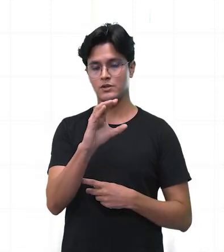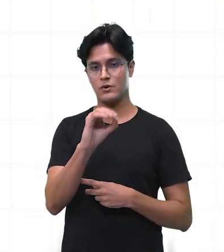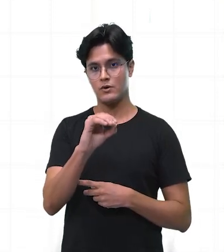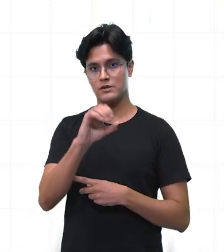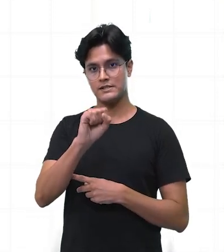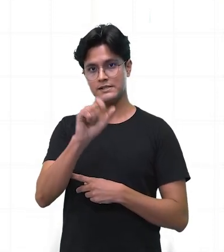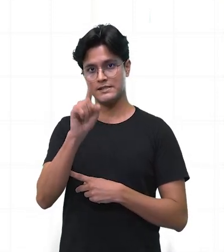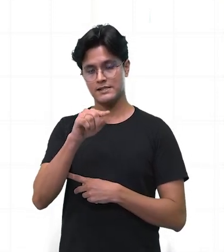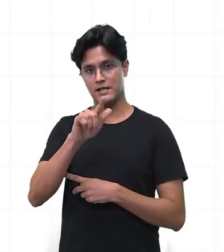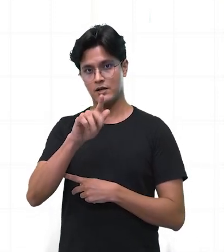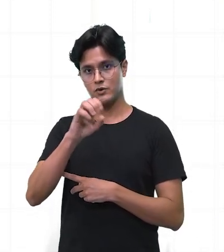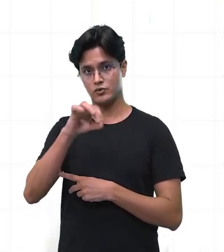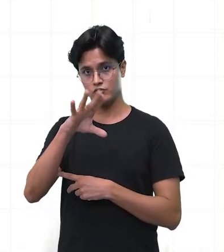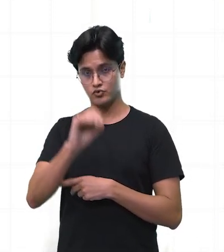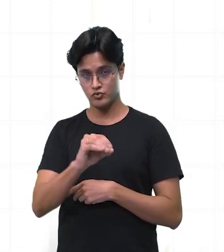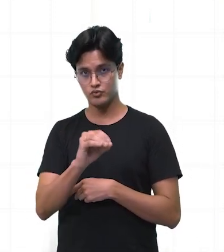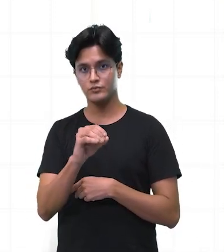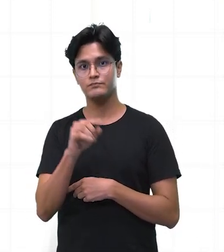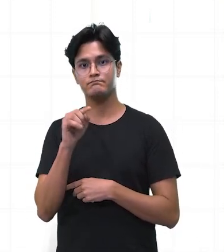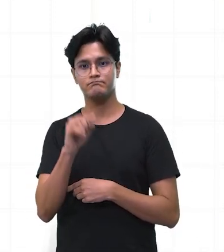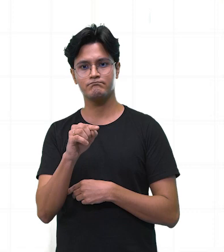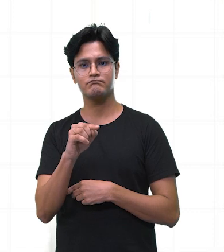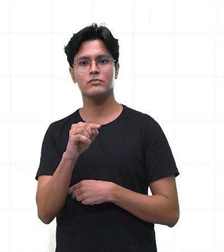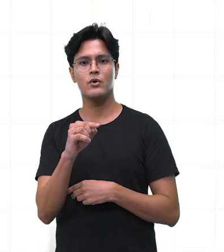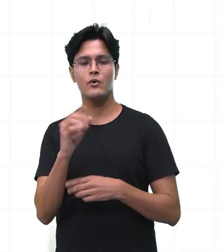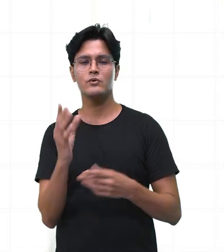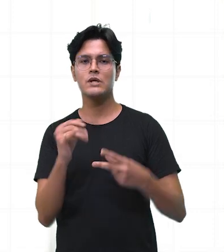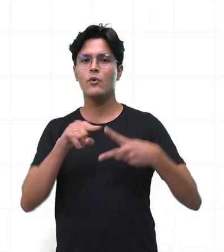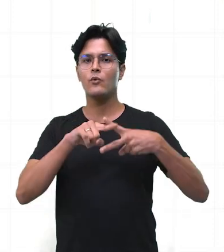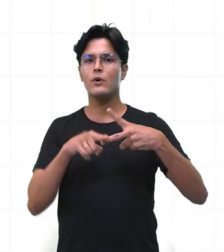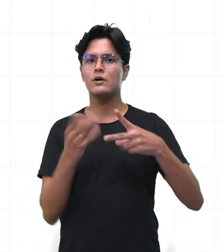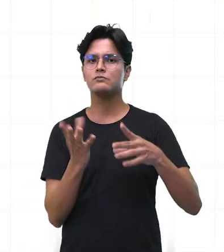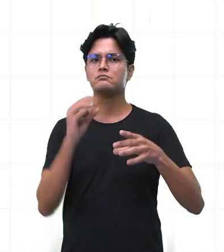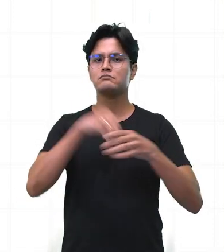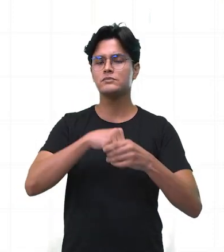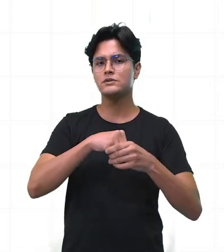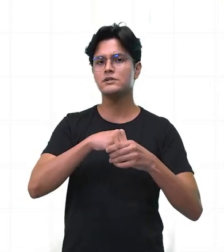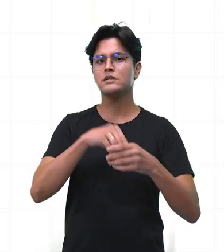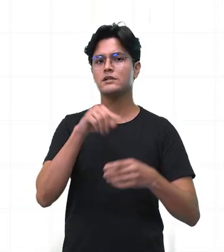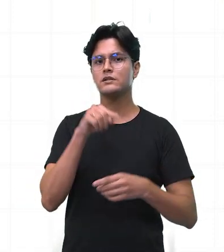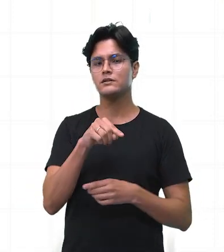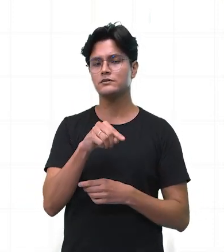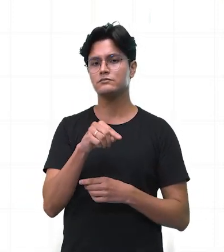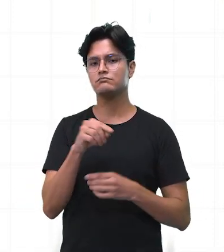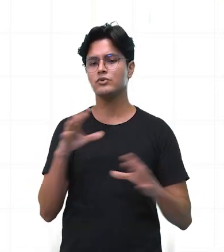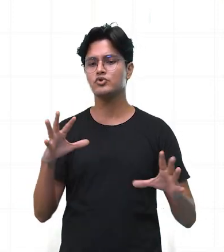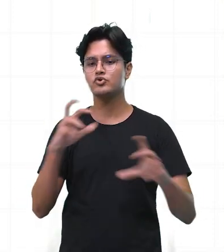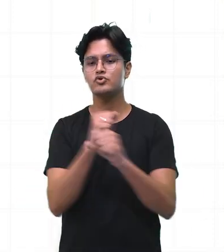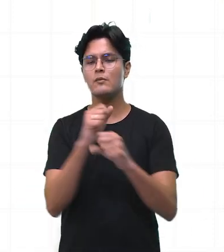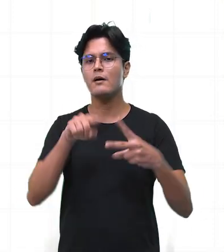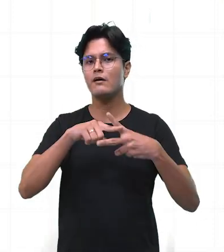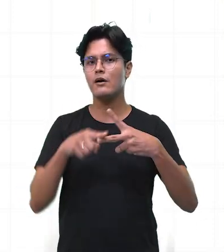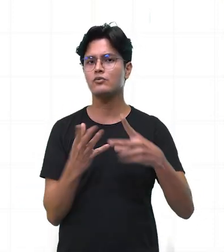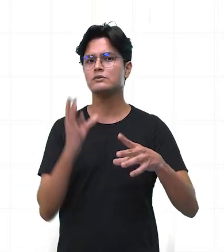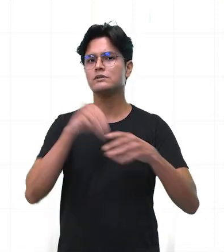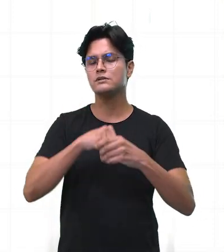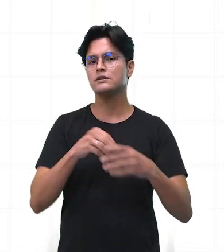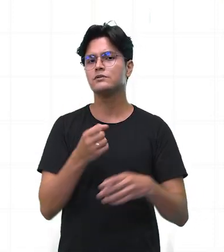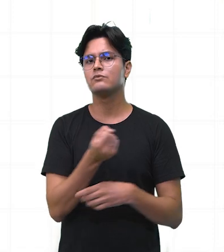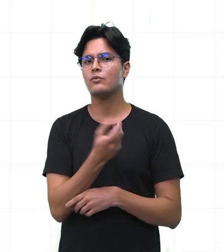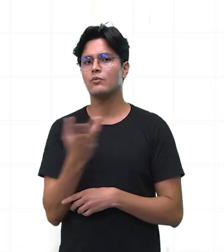icoságono regular? Ou seja, um icoságono é aquele polígono que possui 20 lados. Ora, se ele